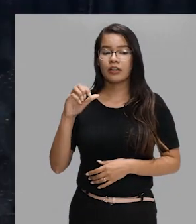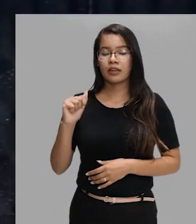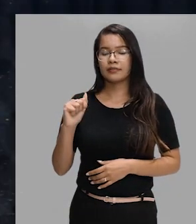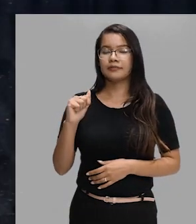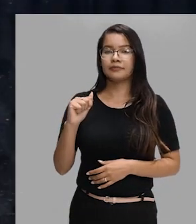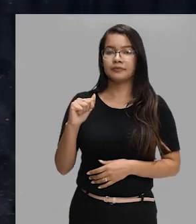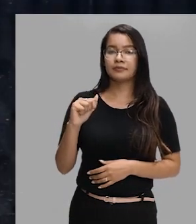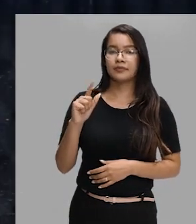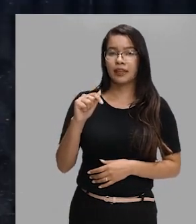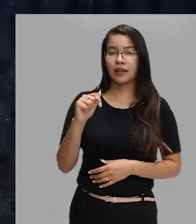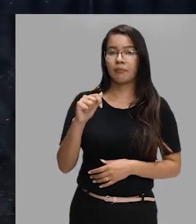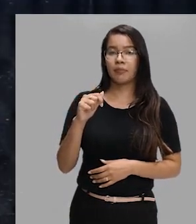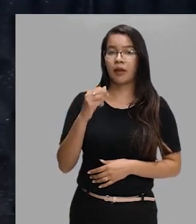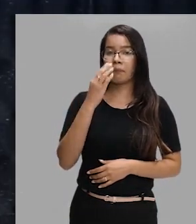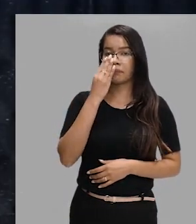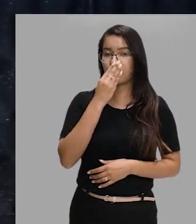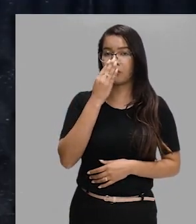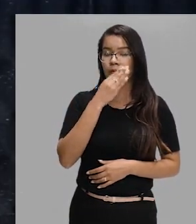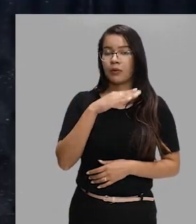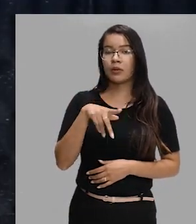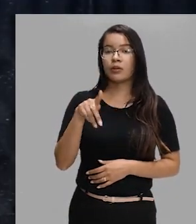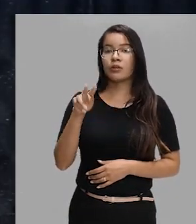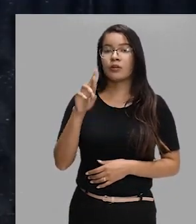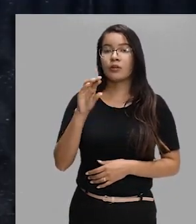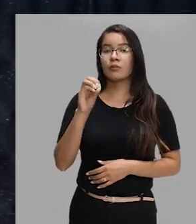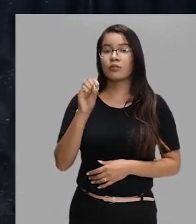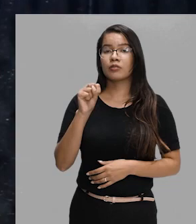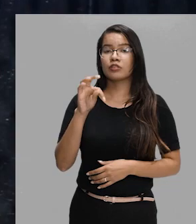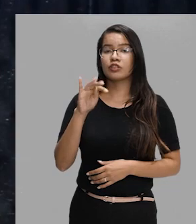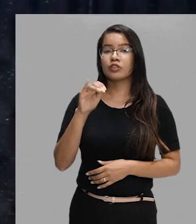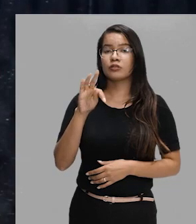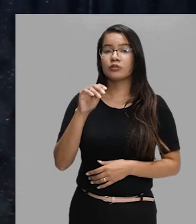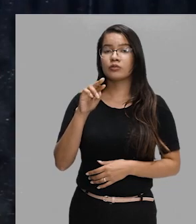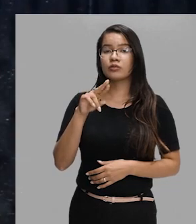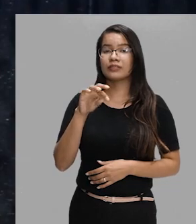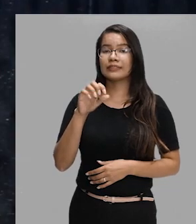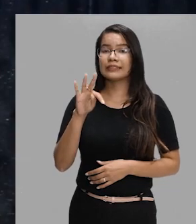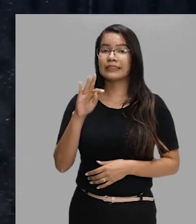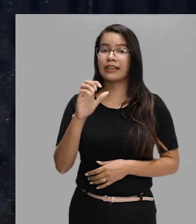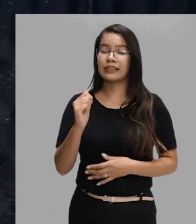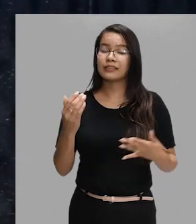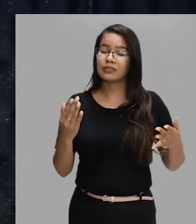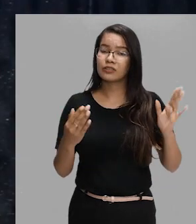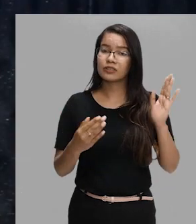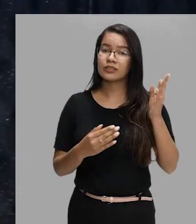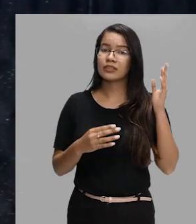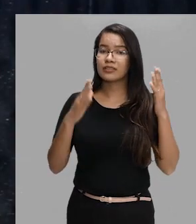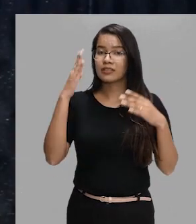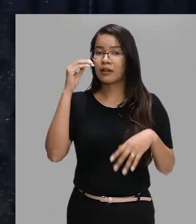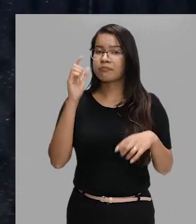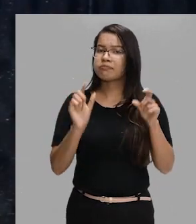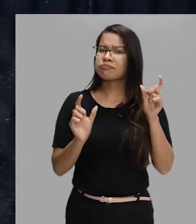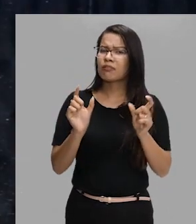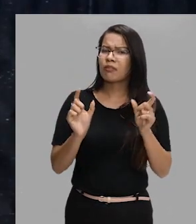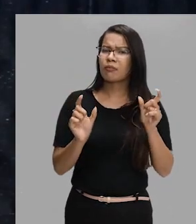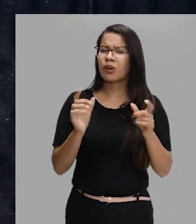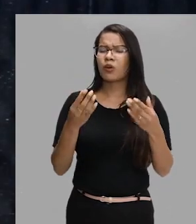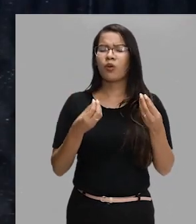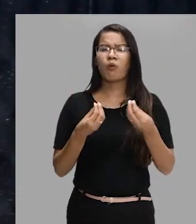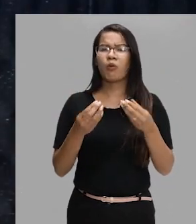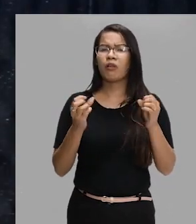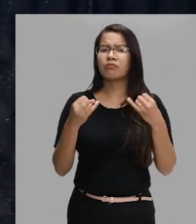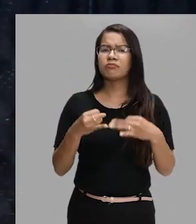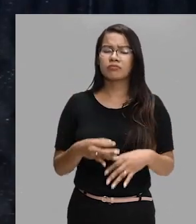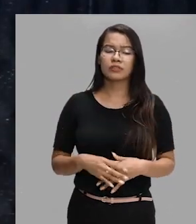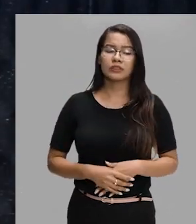alternativas aqui, você vai ver que, letra A, preferência pelo uso de regionalismo. Não tem isso aí na obra. Eu trouxe o resumo